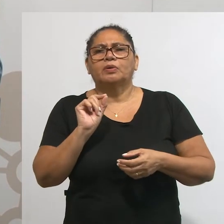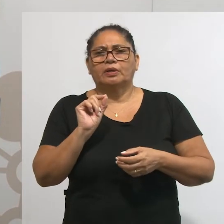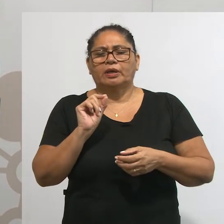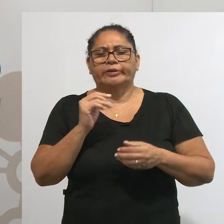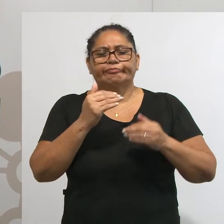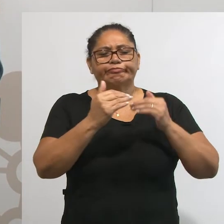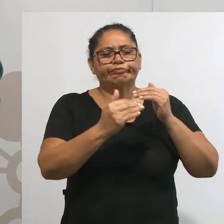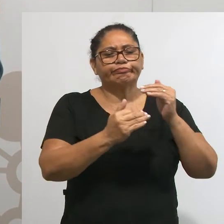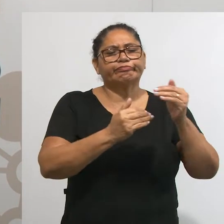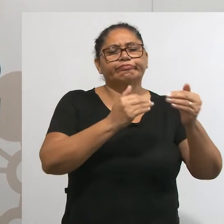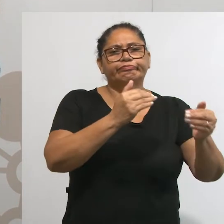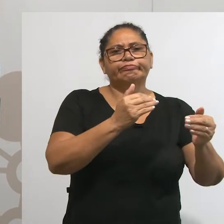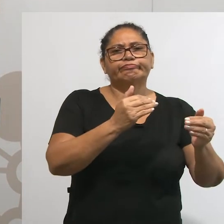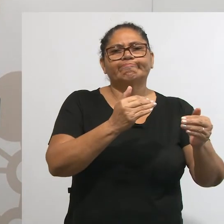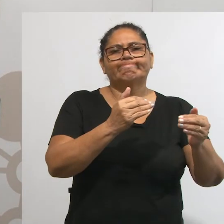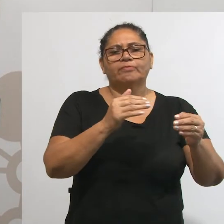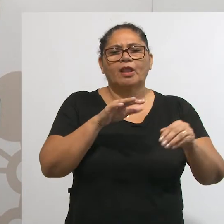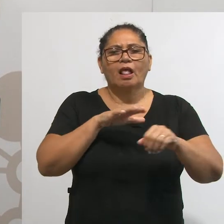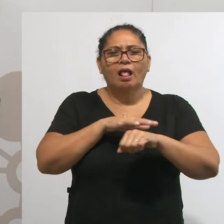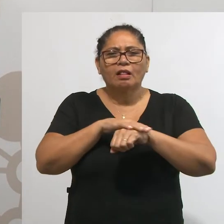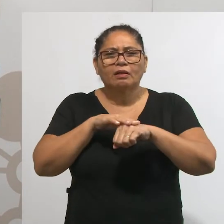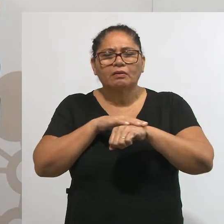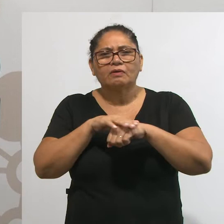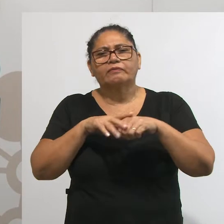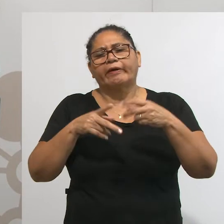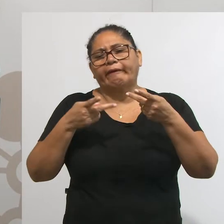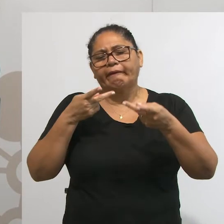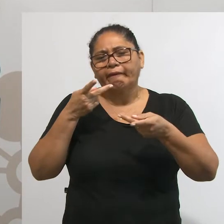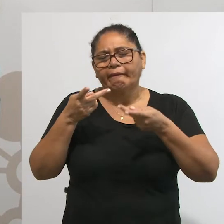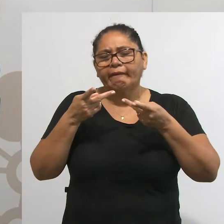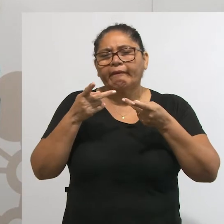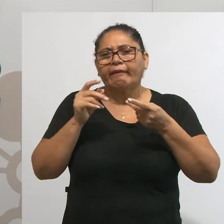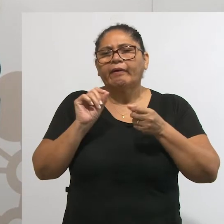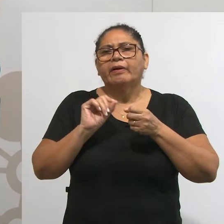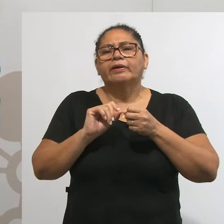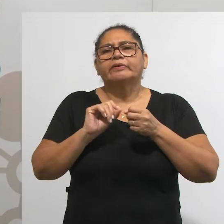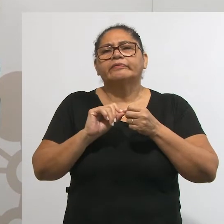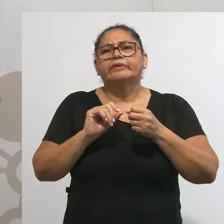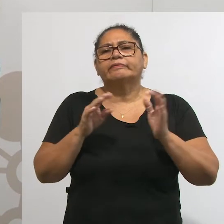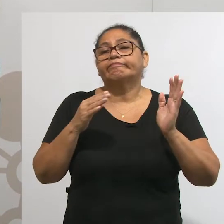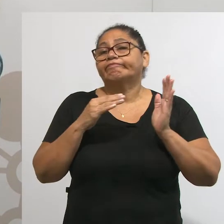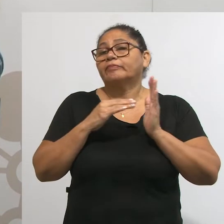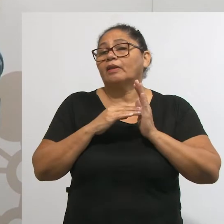Um processo educacional centrado no diálogo. E aí, nisso, eu faço, né,